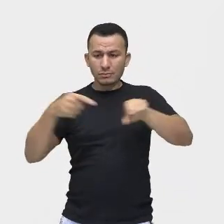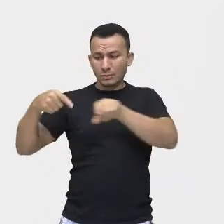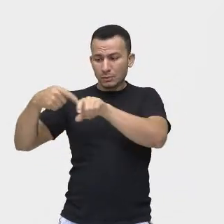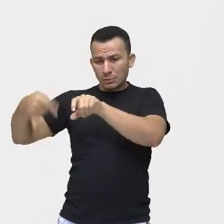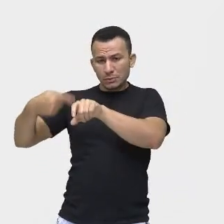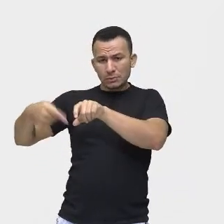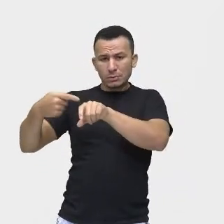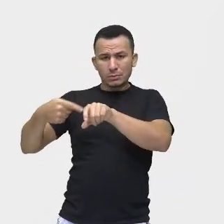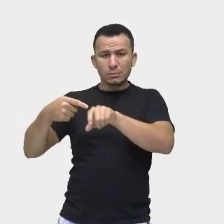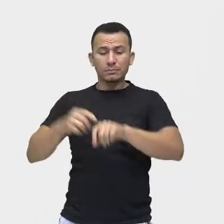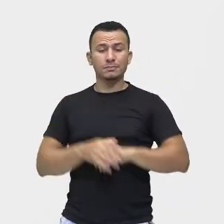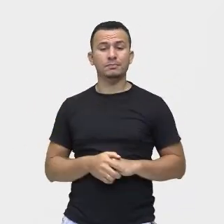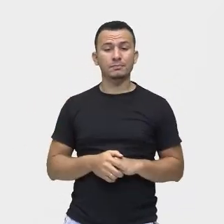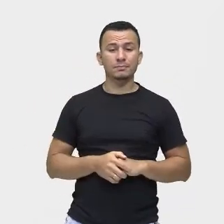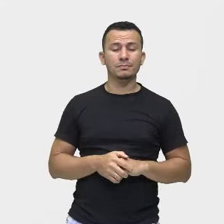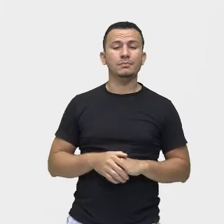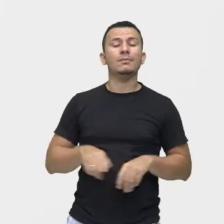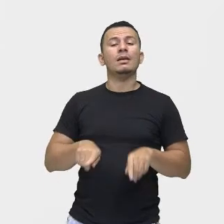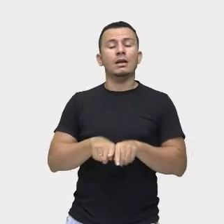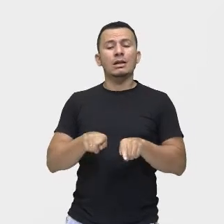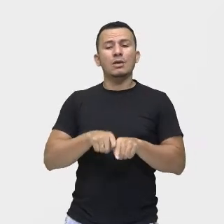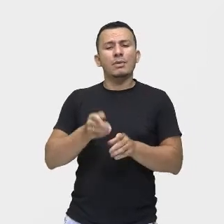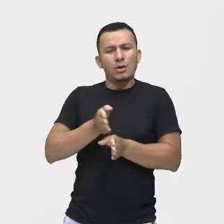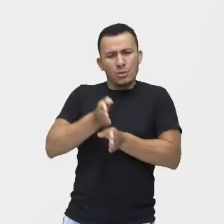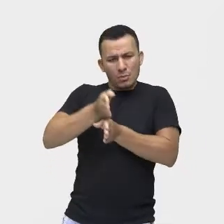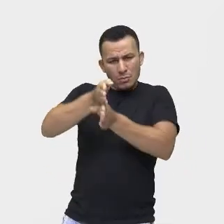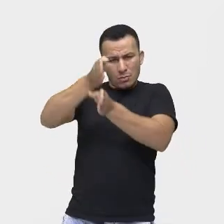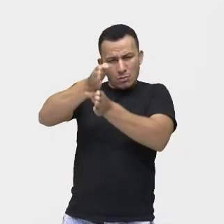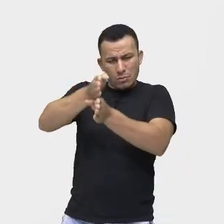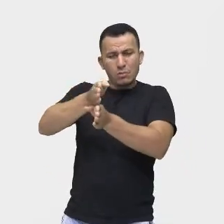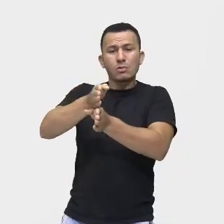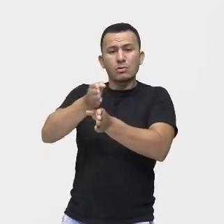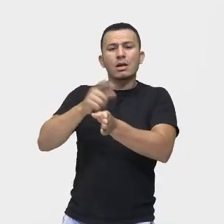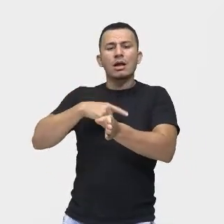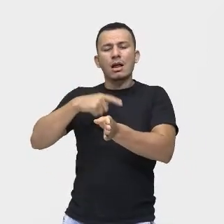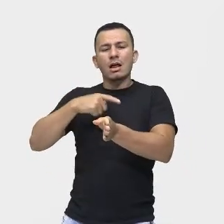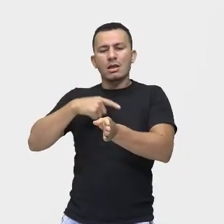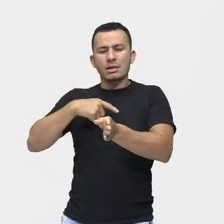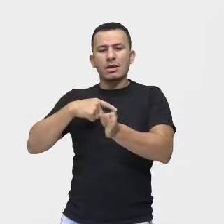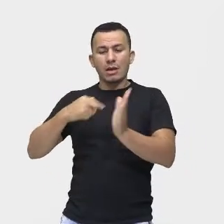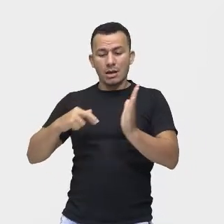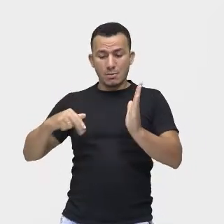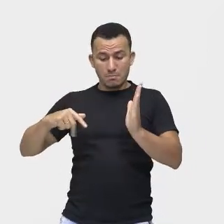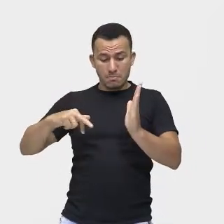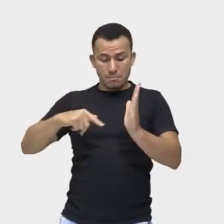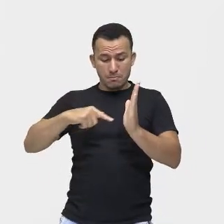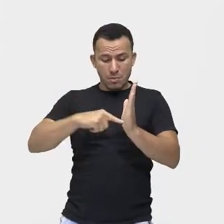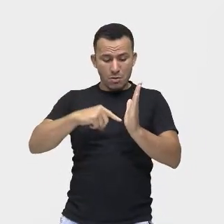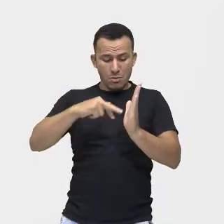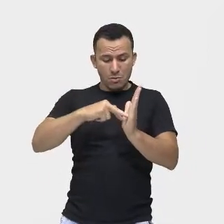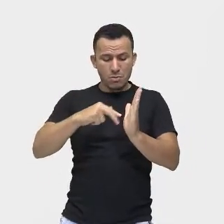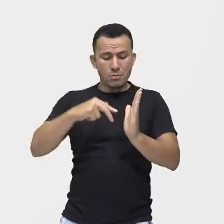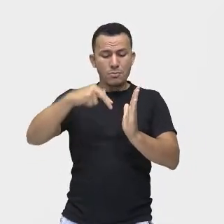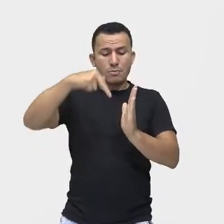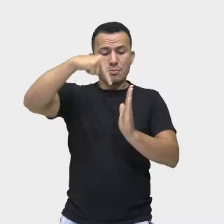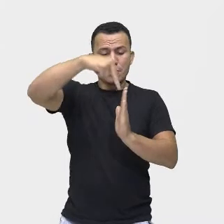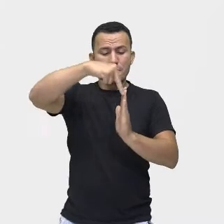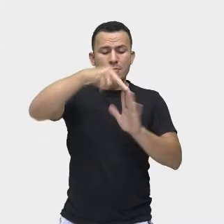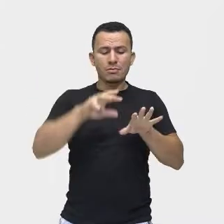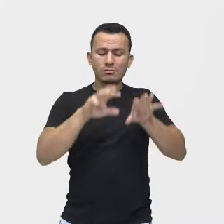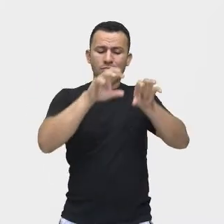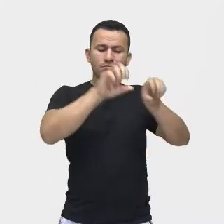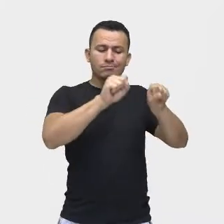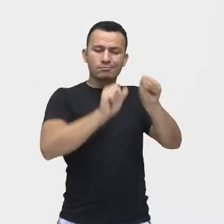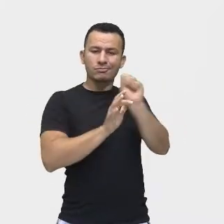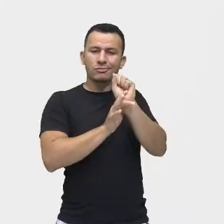amortecimento. Tem a passagem de muros ou paredes, onde chuta-se a parede de forma que de impulso para cima